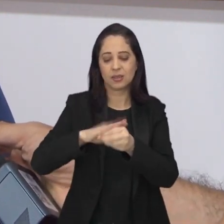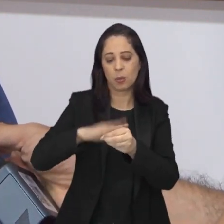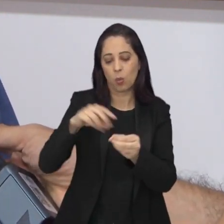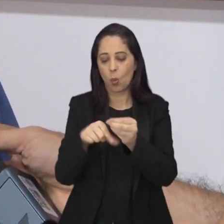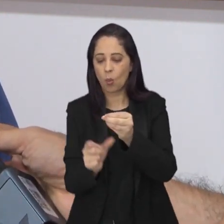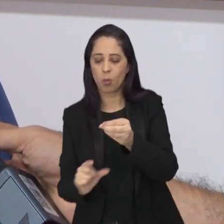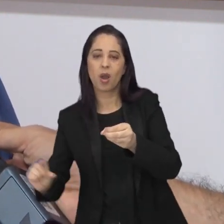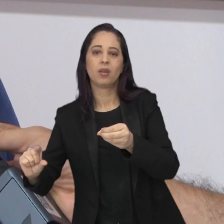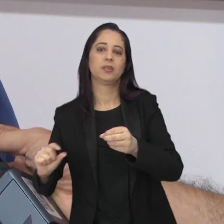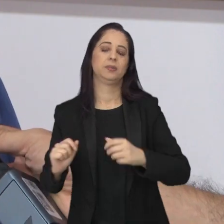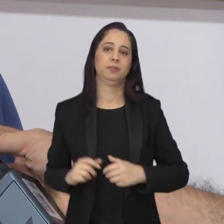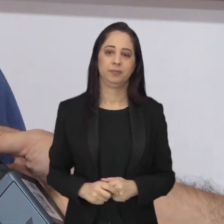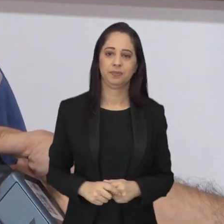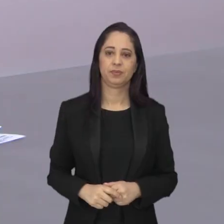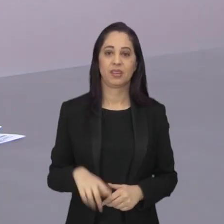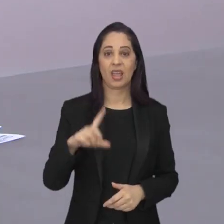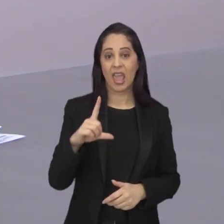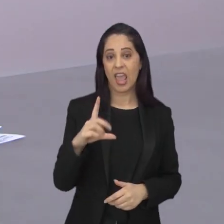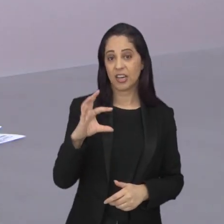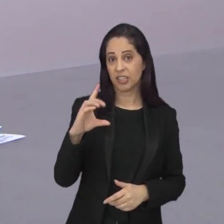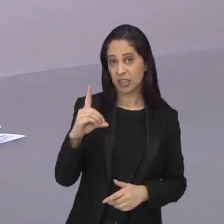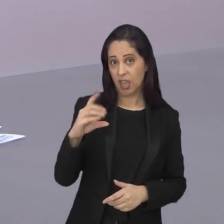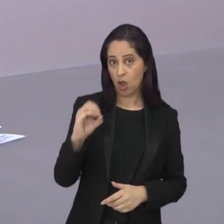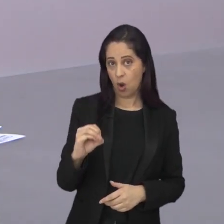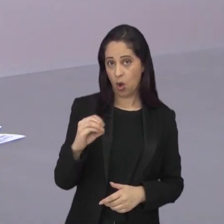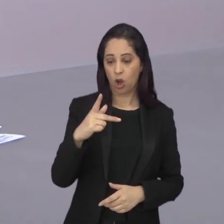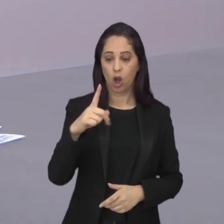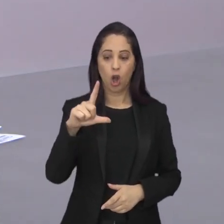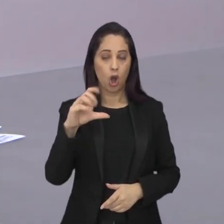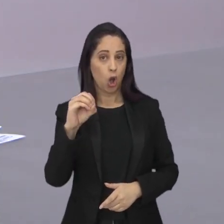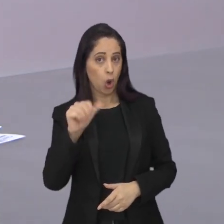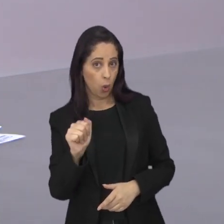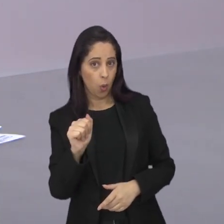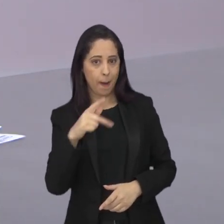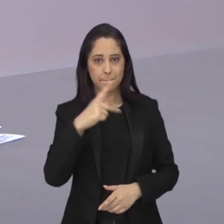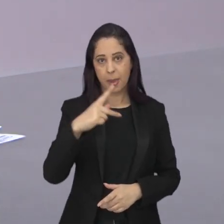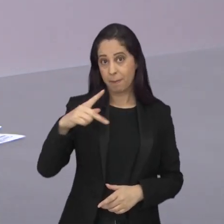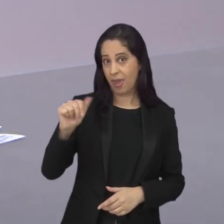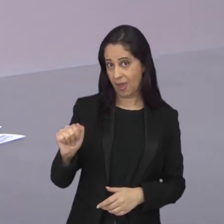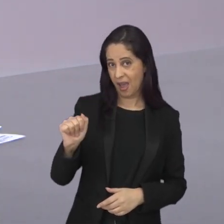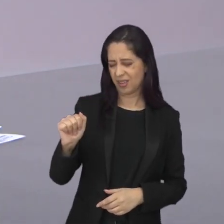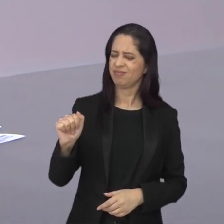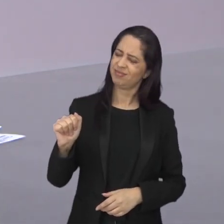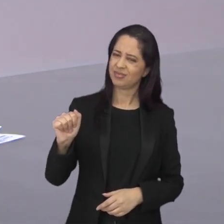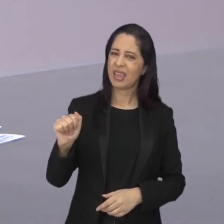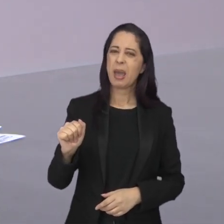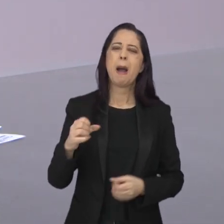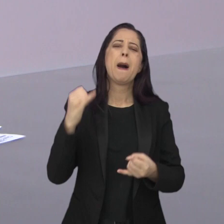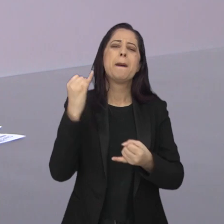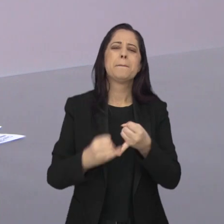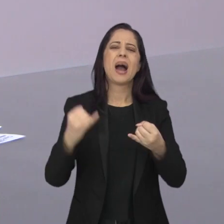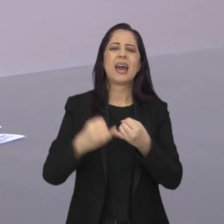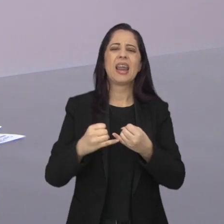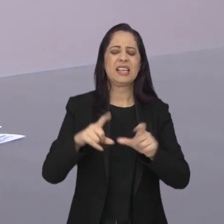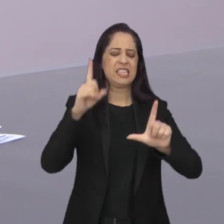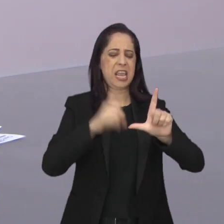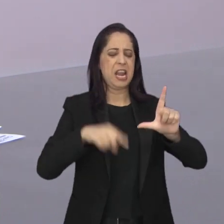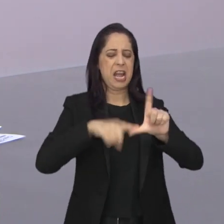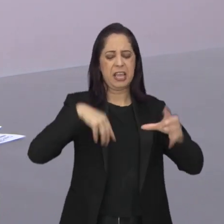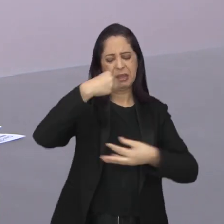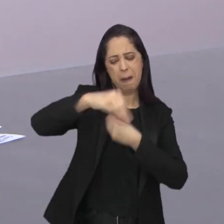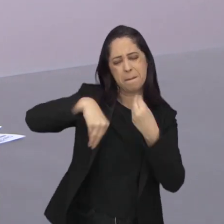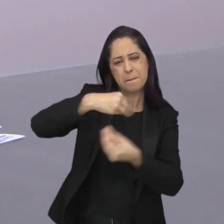básico, né? E aí por diante. LDO, LOA, PPA, essas siglas que mais parecem uma sopa de